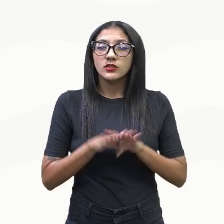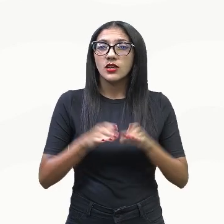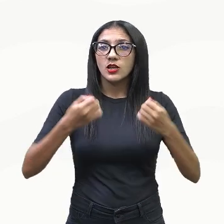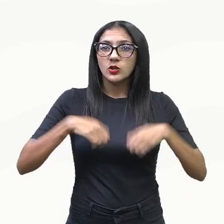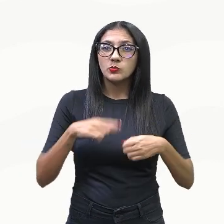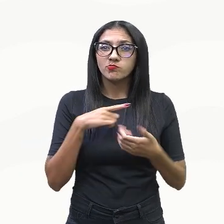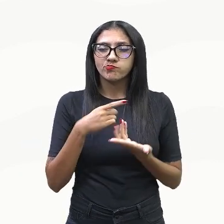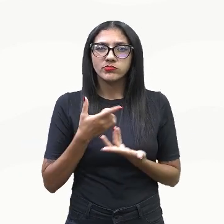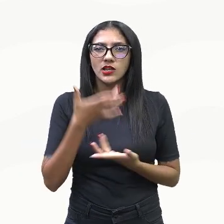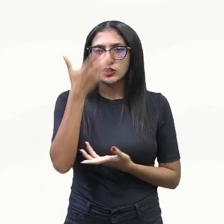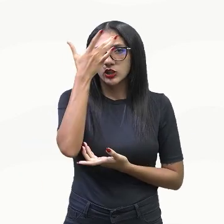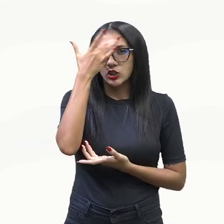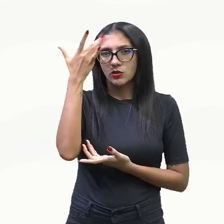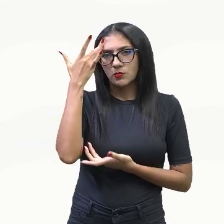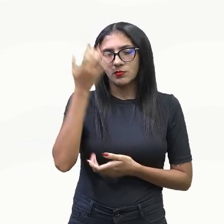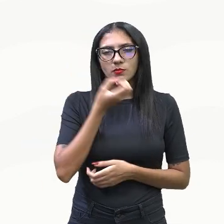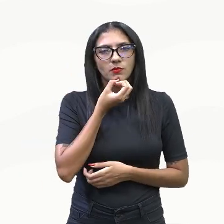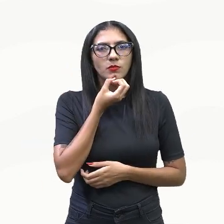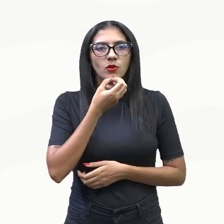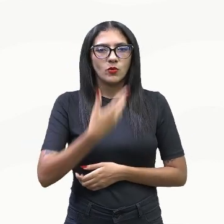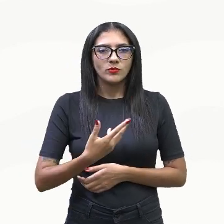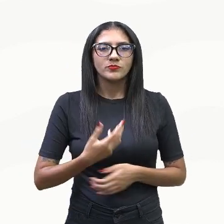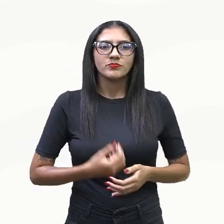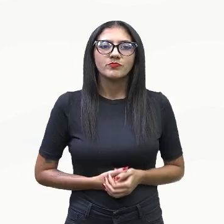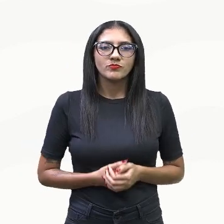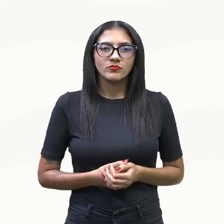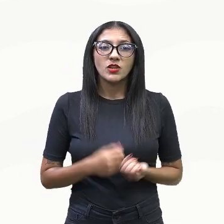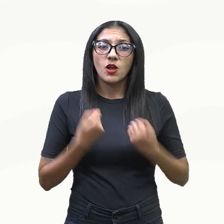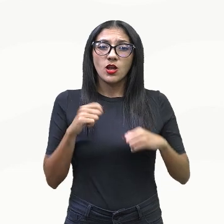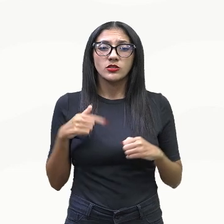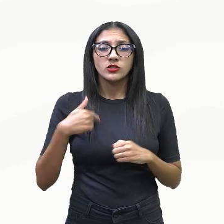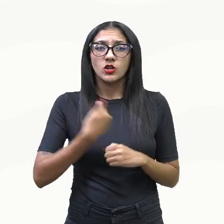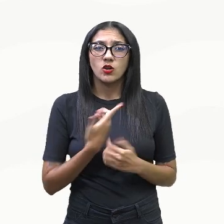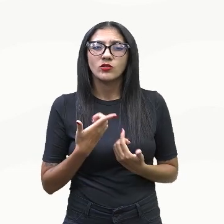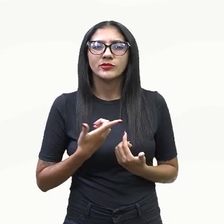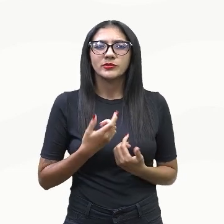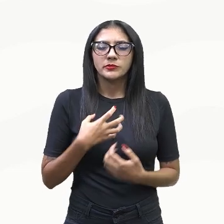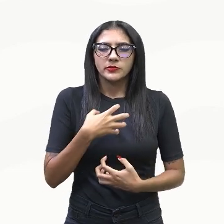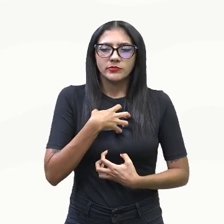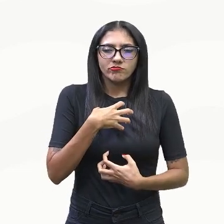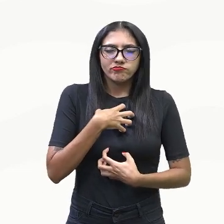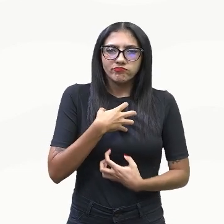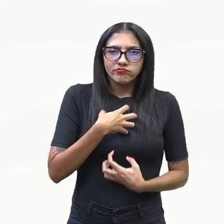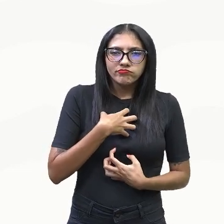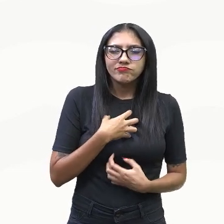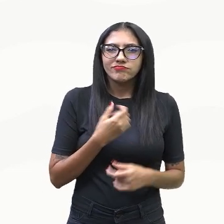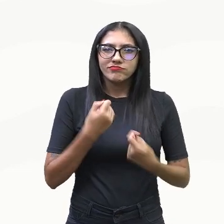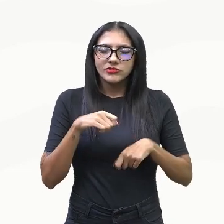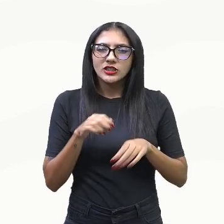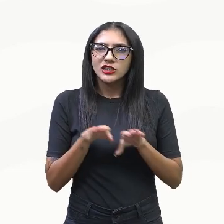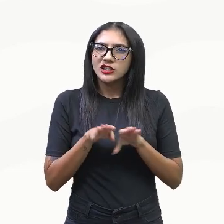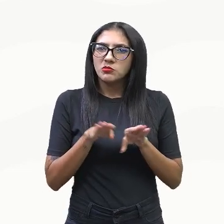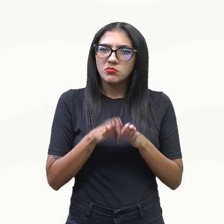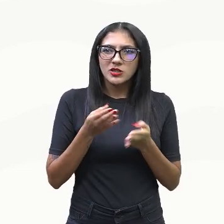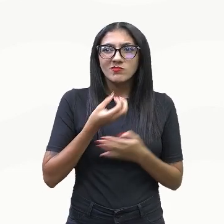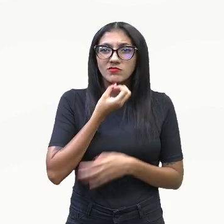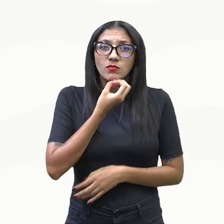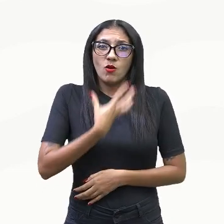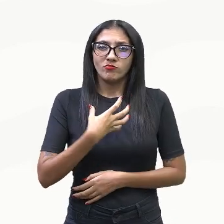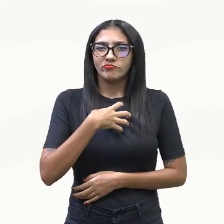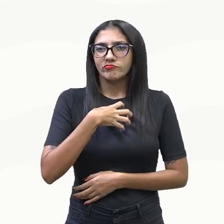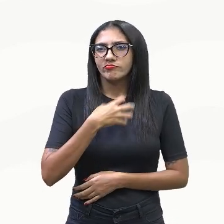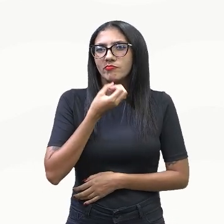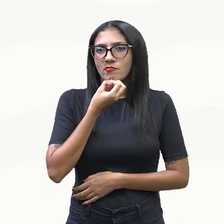mentalmente. É necessário que o nosso psicológico, o nosso mundo emocional, ele esteja bem. Com isso,